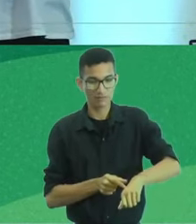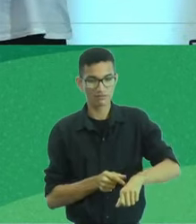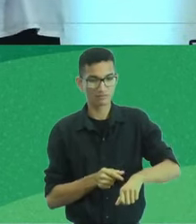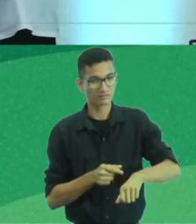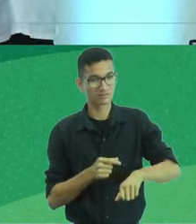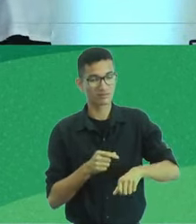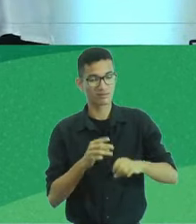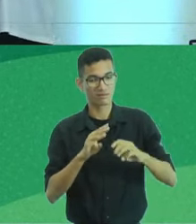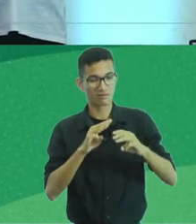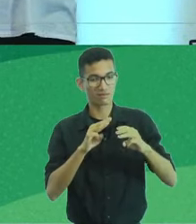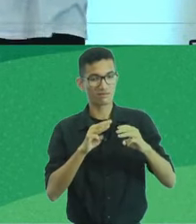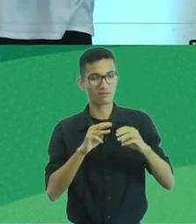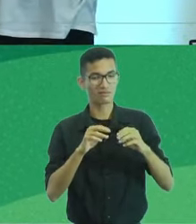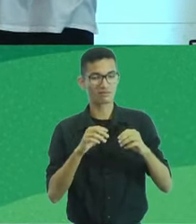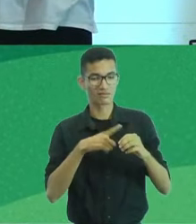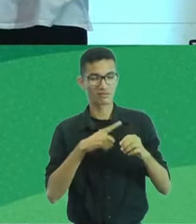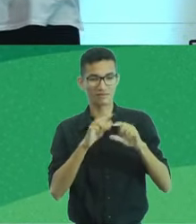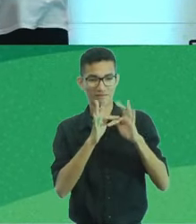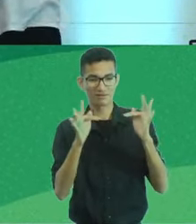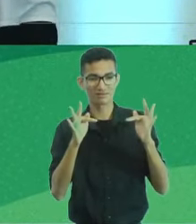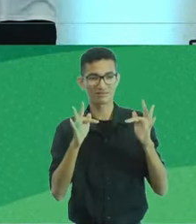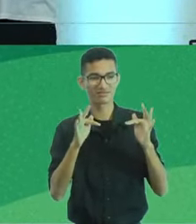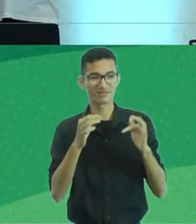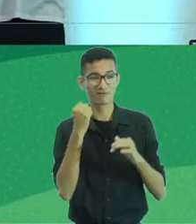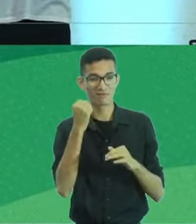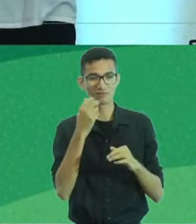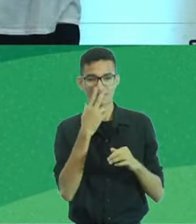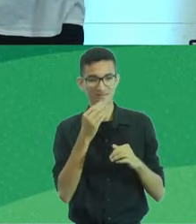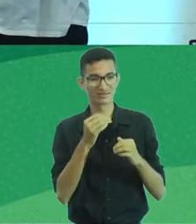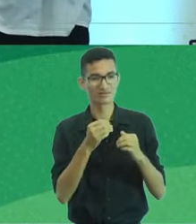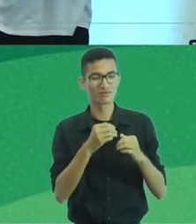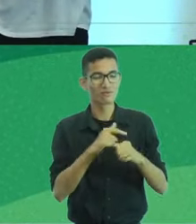porque talvez vira um código de conduta